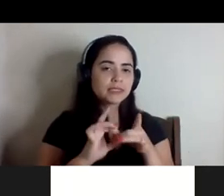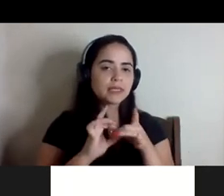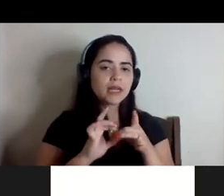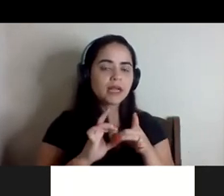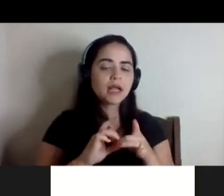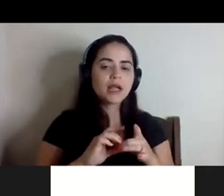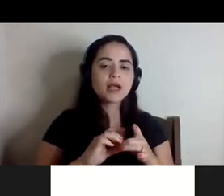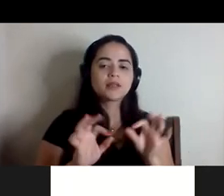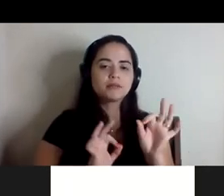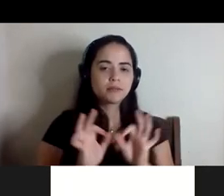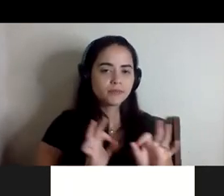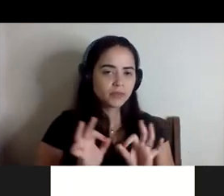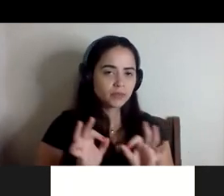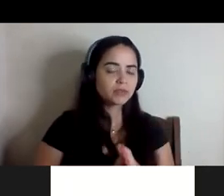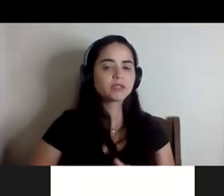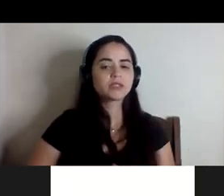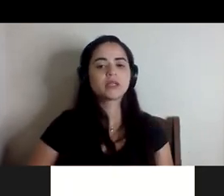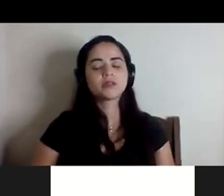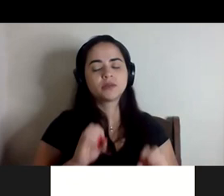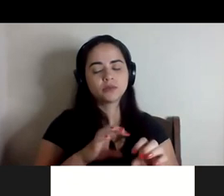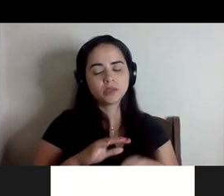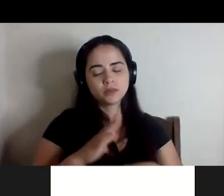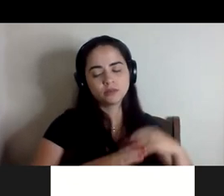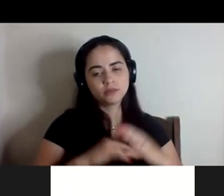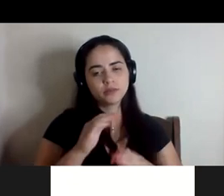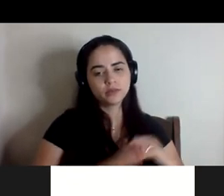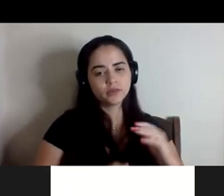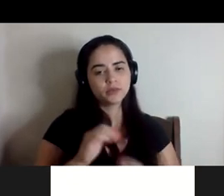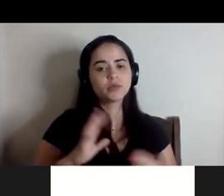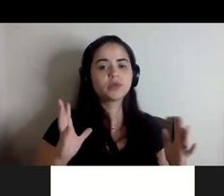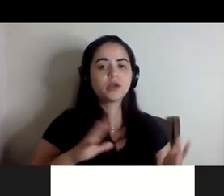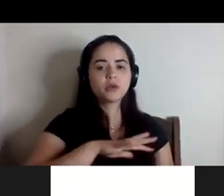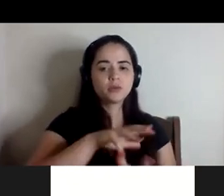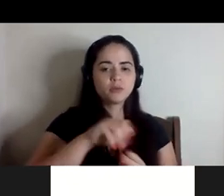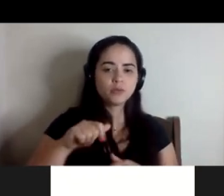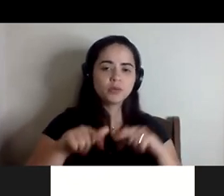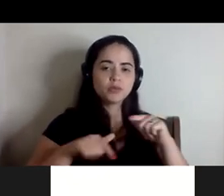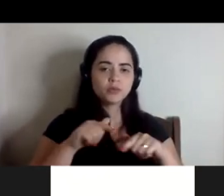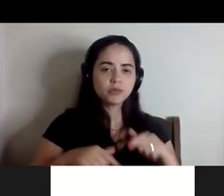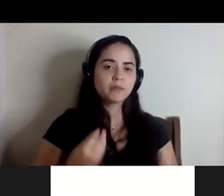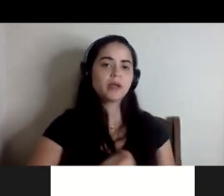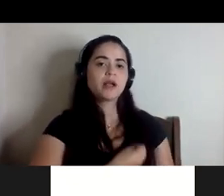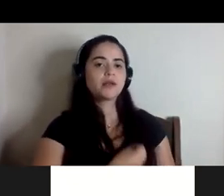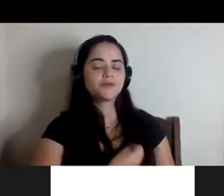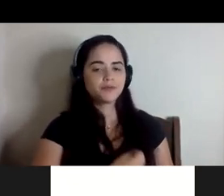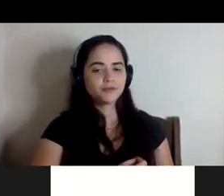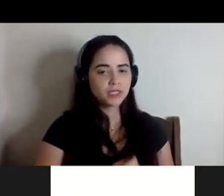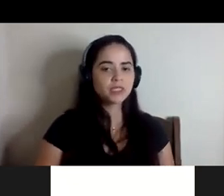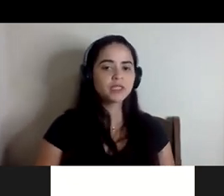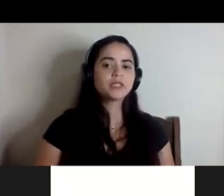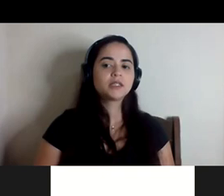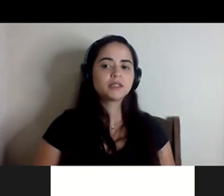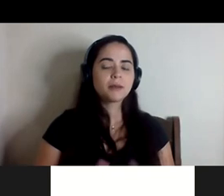articulada, de educação profissional para o mundo do trabalho, para a vida, para os